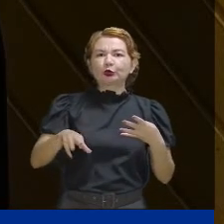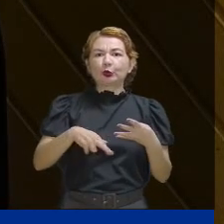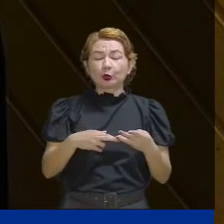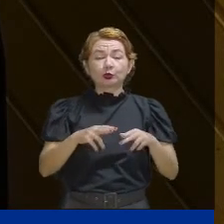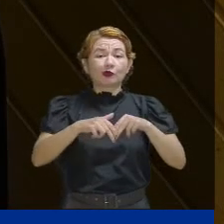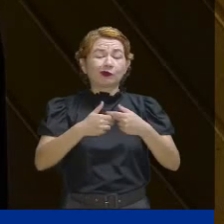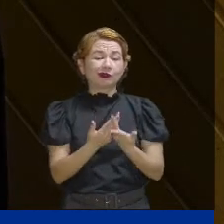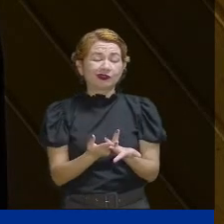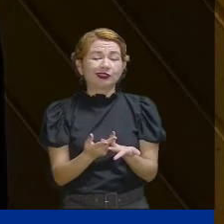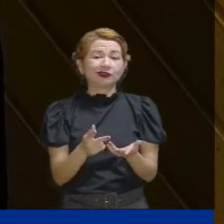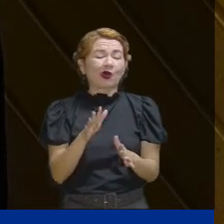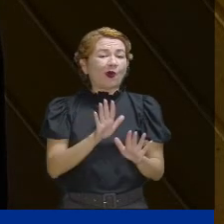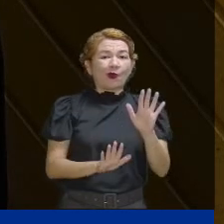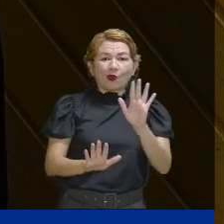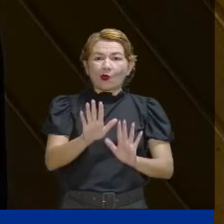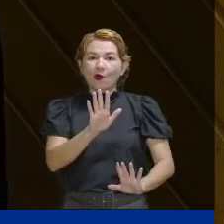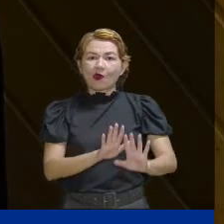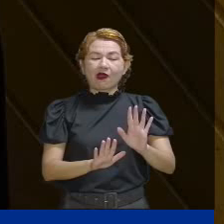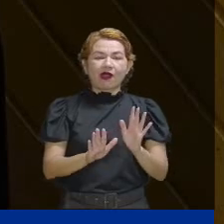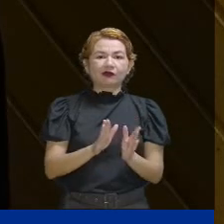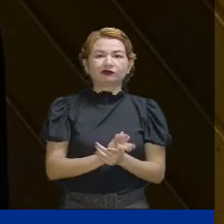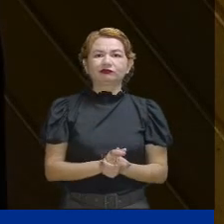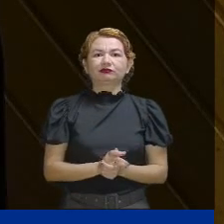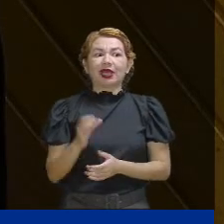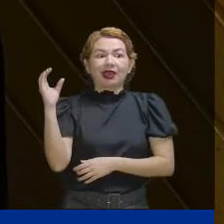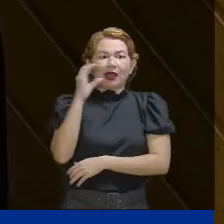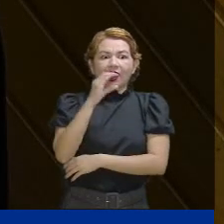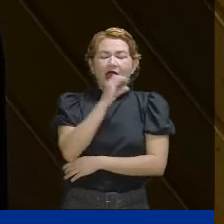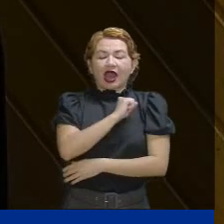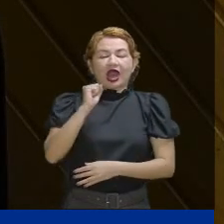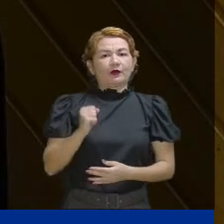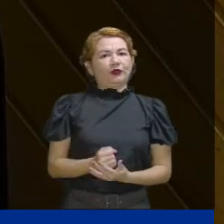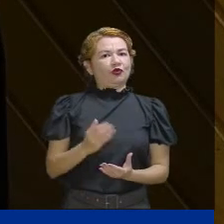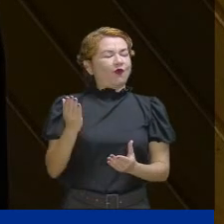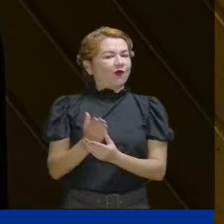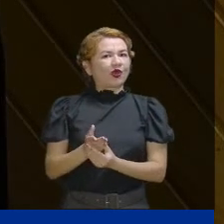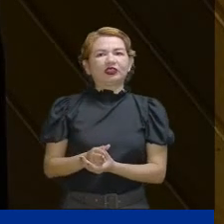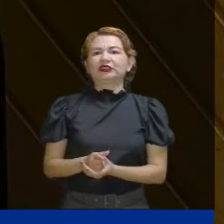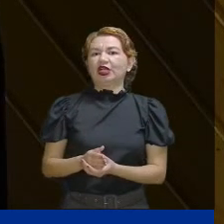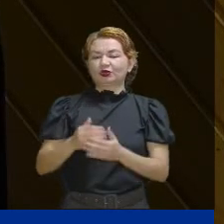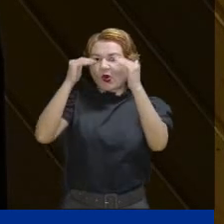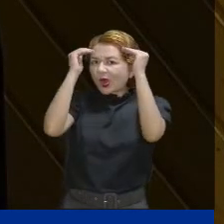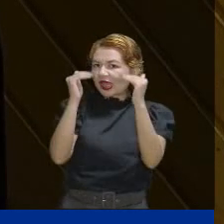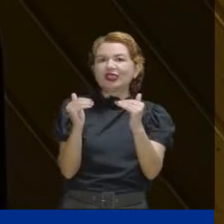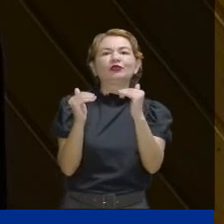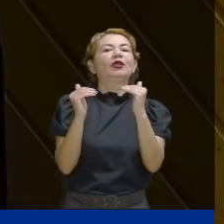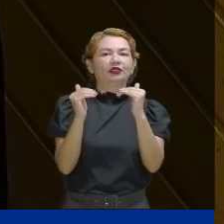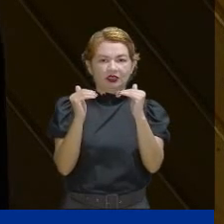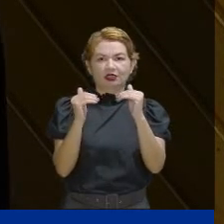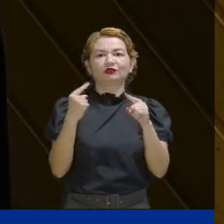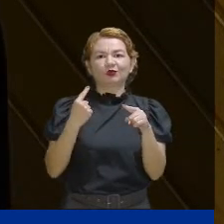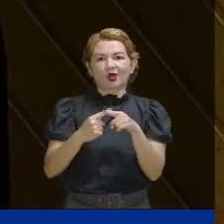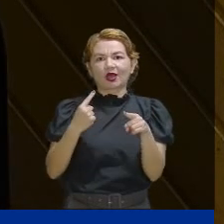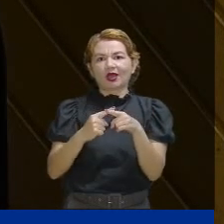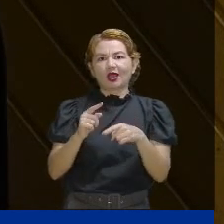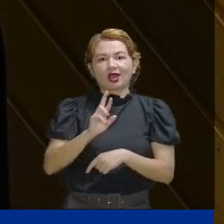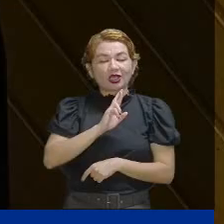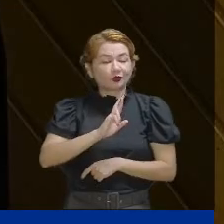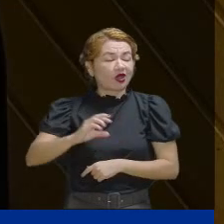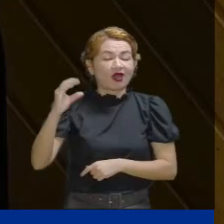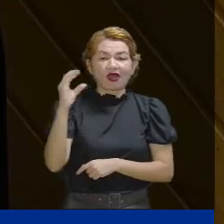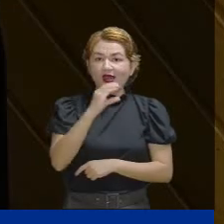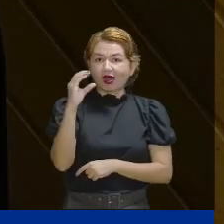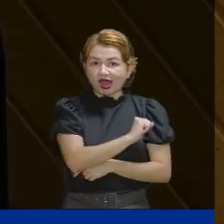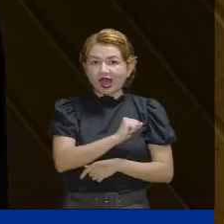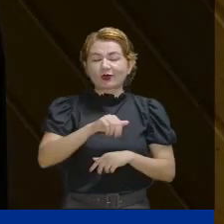consequentemente, Permanece o foco no juiz Anselmo Gonçalves, que deve ser resguardada, especialmente em feitos que demandam resposta